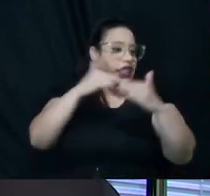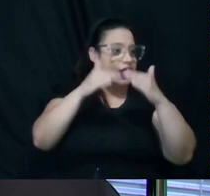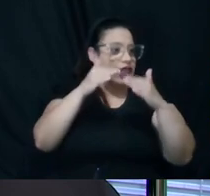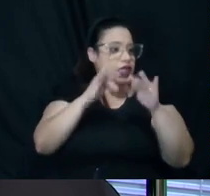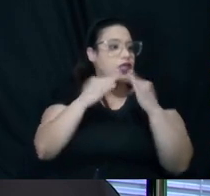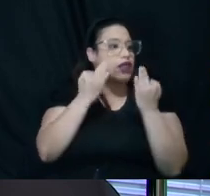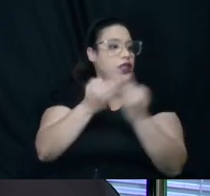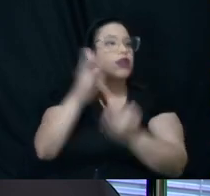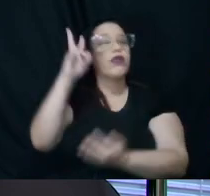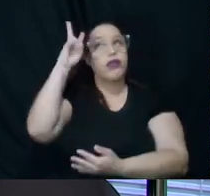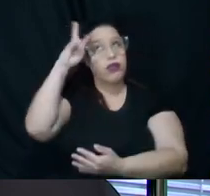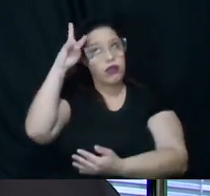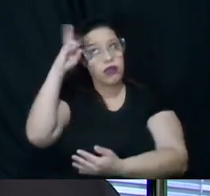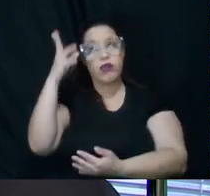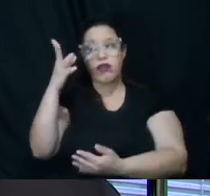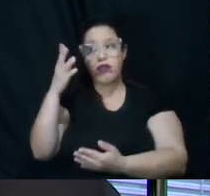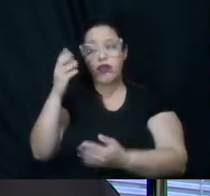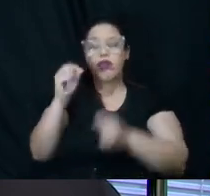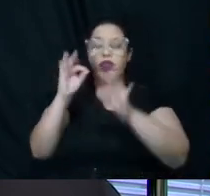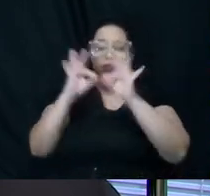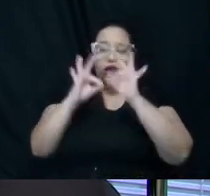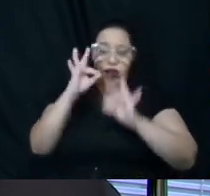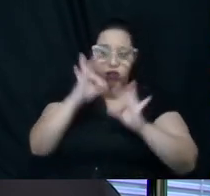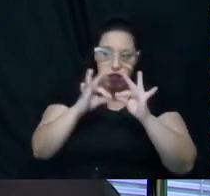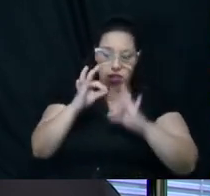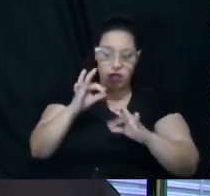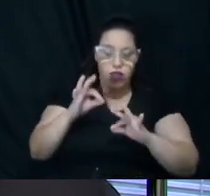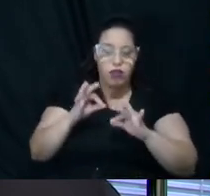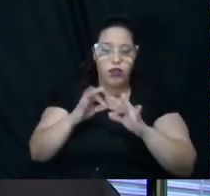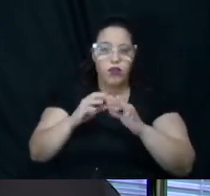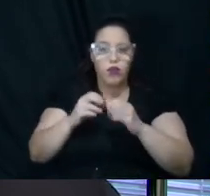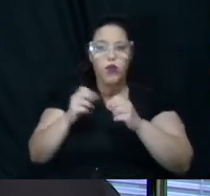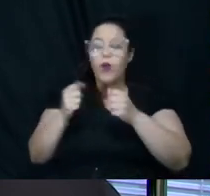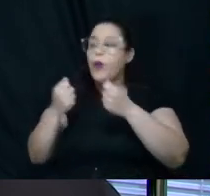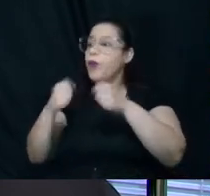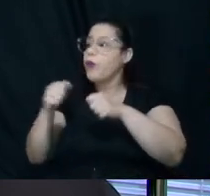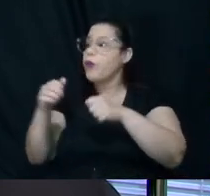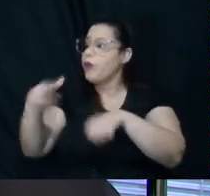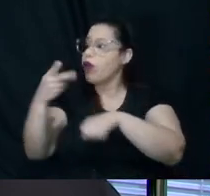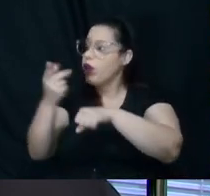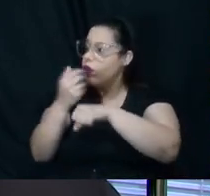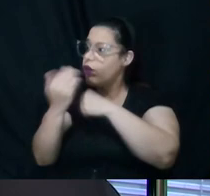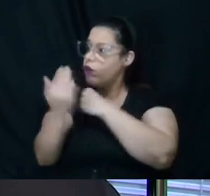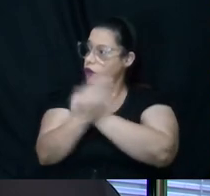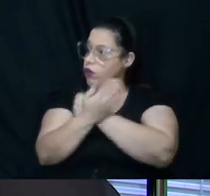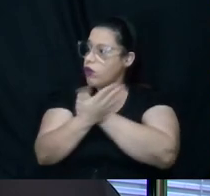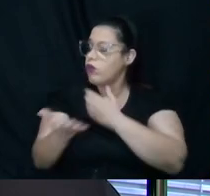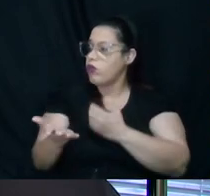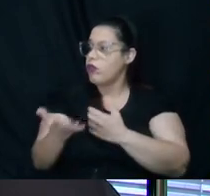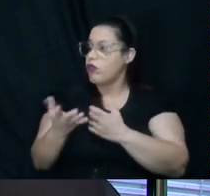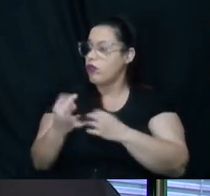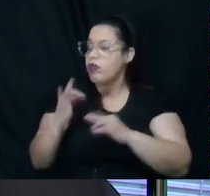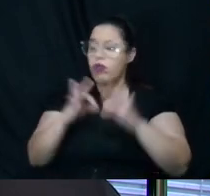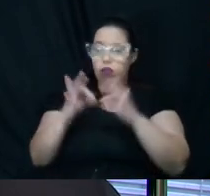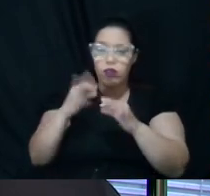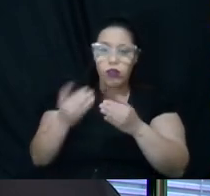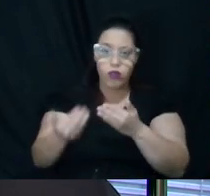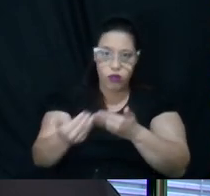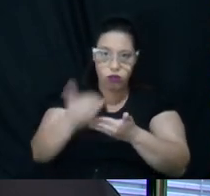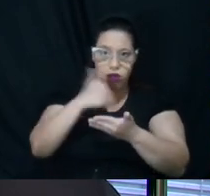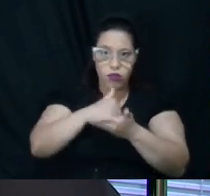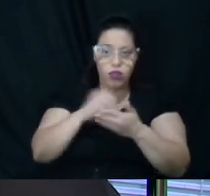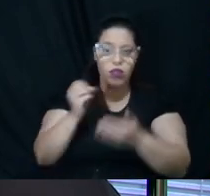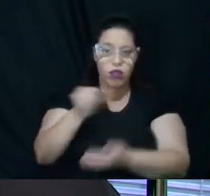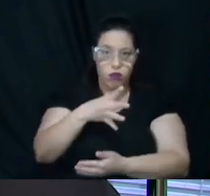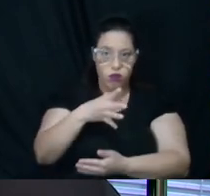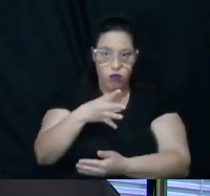de fazer uma planilha de controle ou procurar alguém que consiga dar essa consultoria para ela e incluir essa nova despesa junto